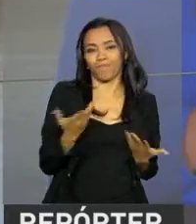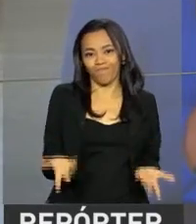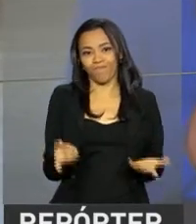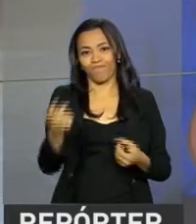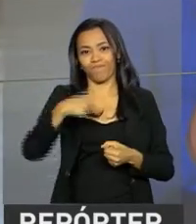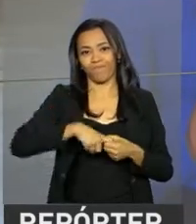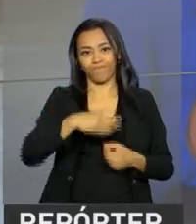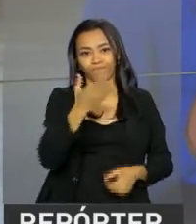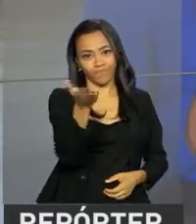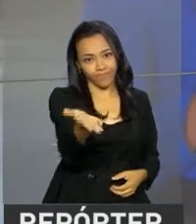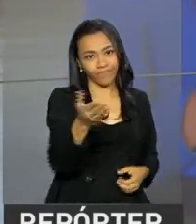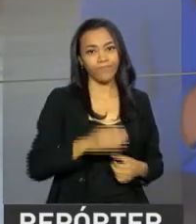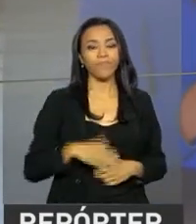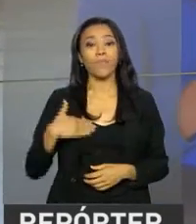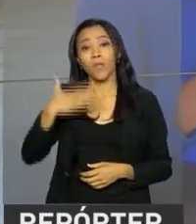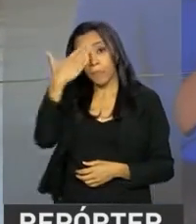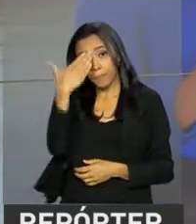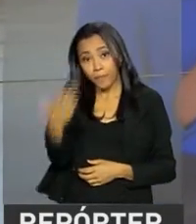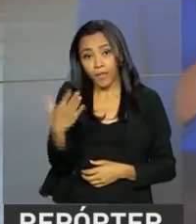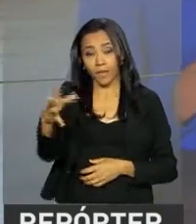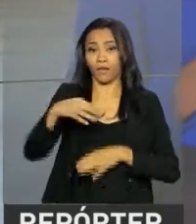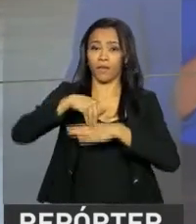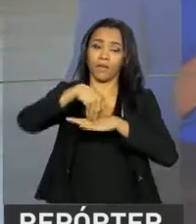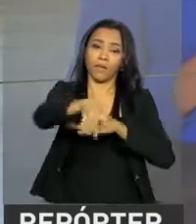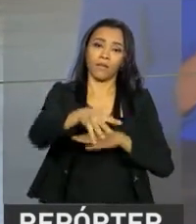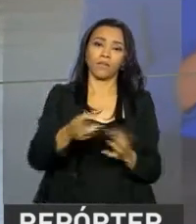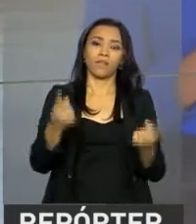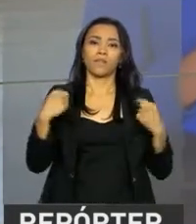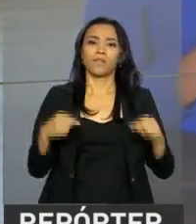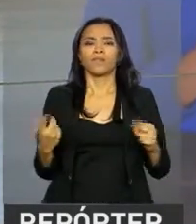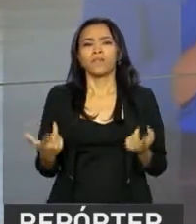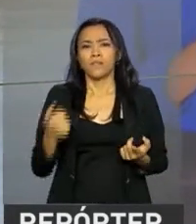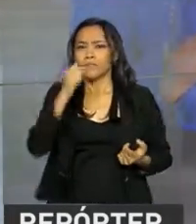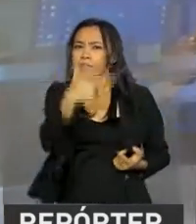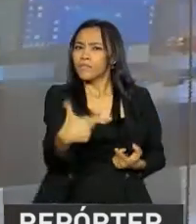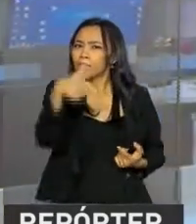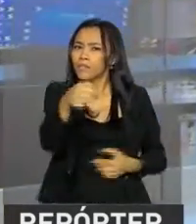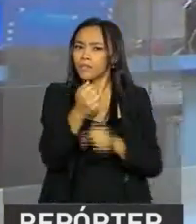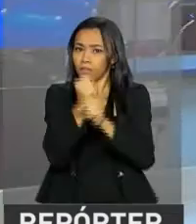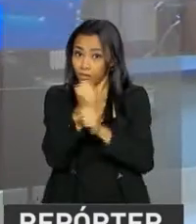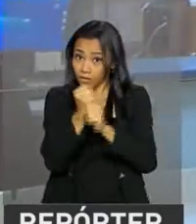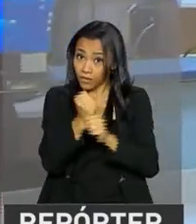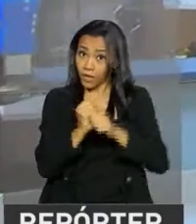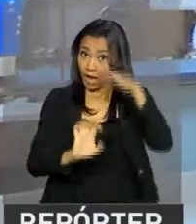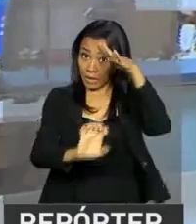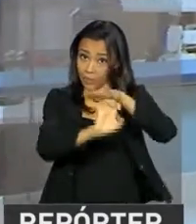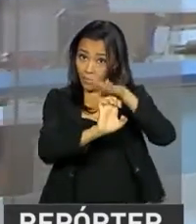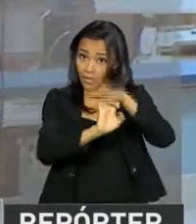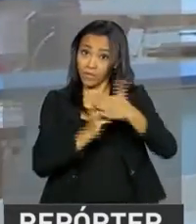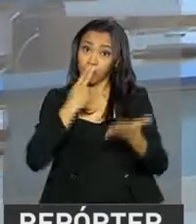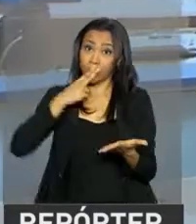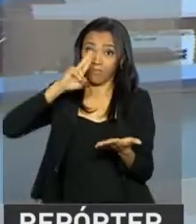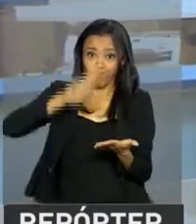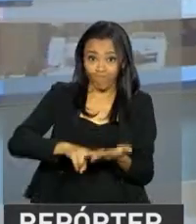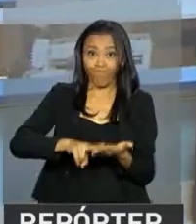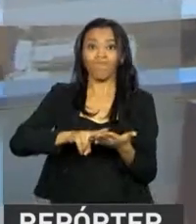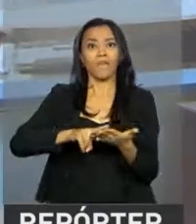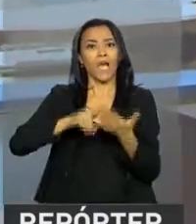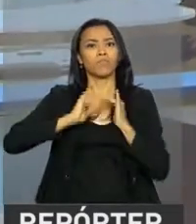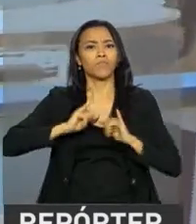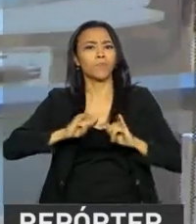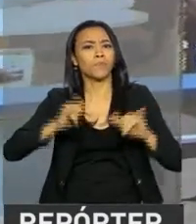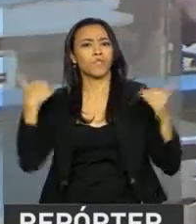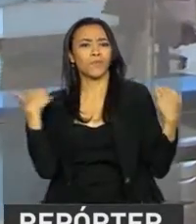você no estúdio, Leandro. Obrigado, Paula, pelas suas informações. E olha, há 27 anos, os Correios fazem uma campanha para atender